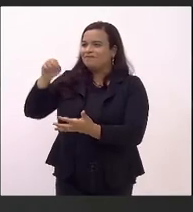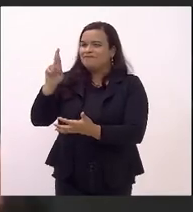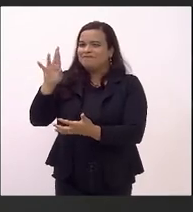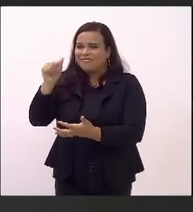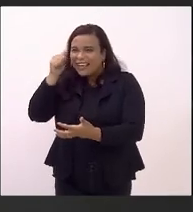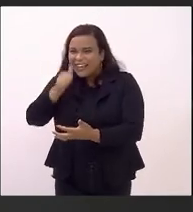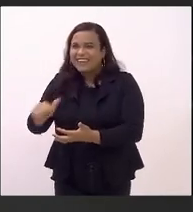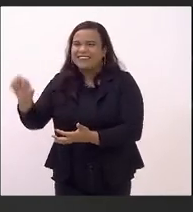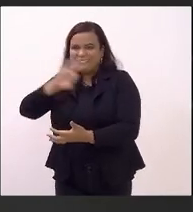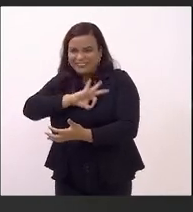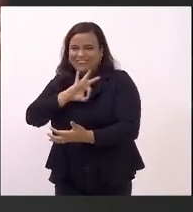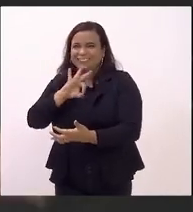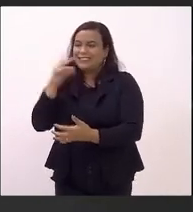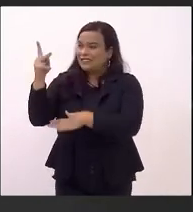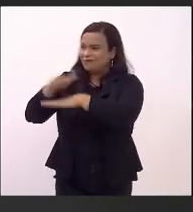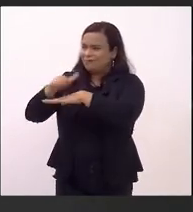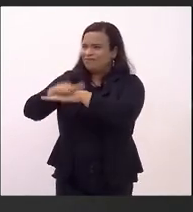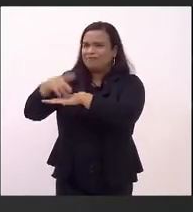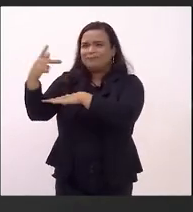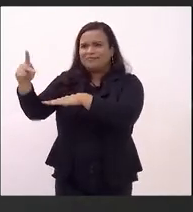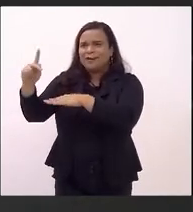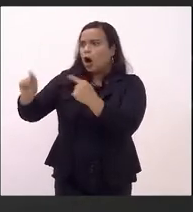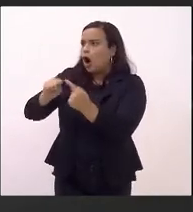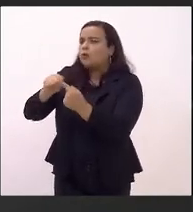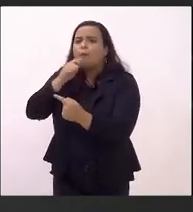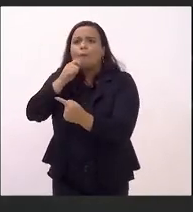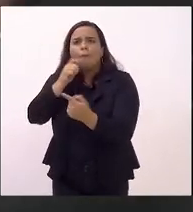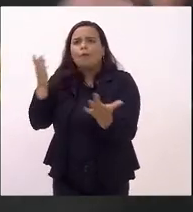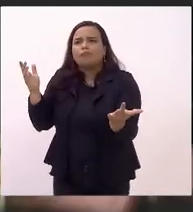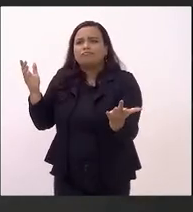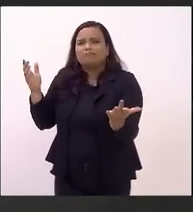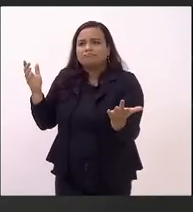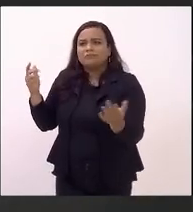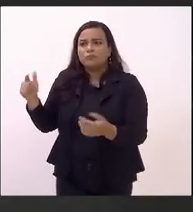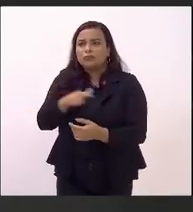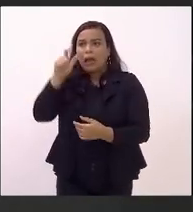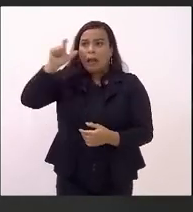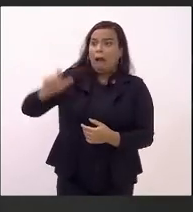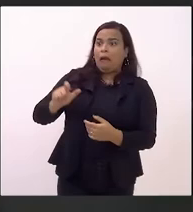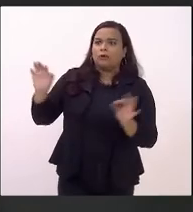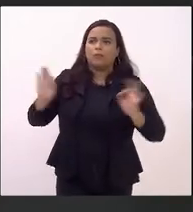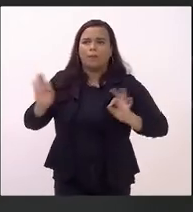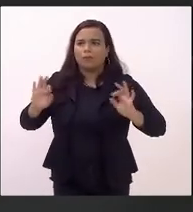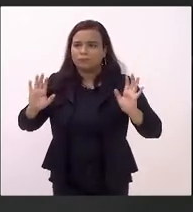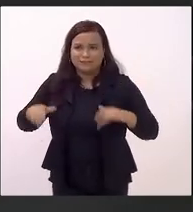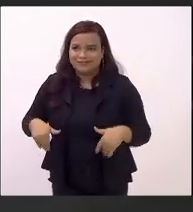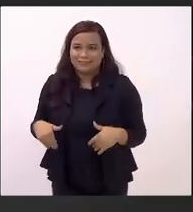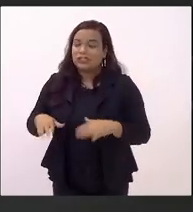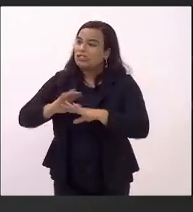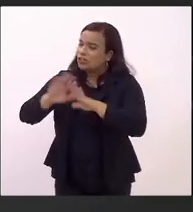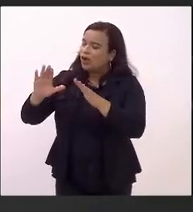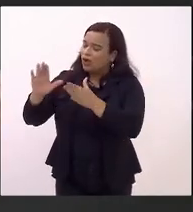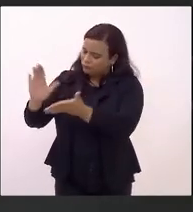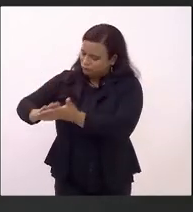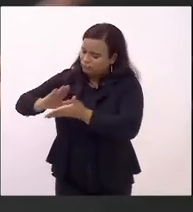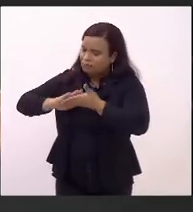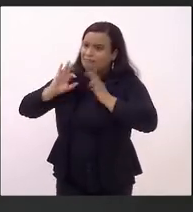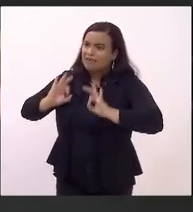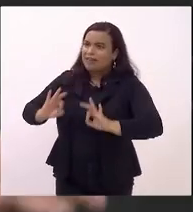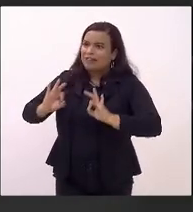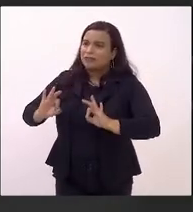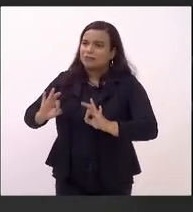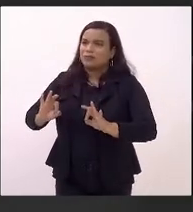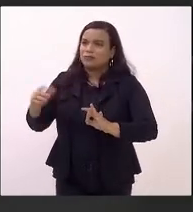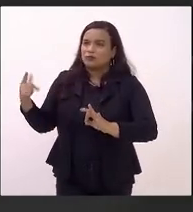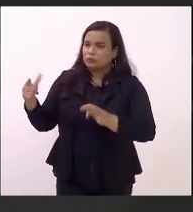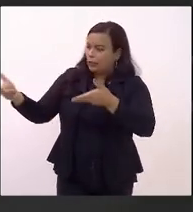seu gesto despretensioso, sem nenhum grande interesse, na verdade. Né? Não tem barganha